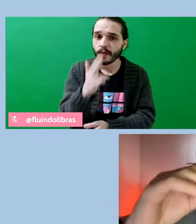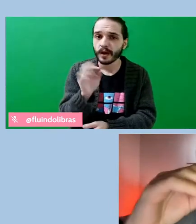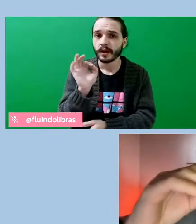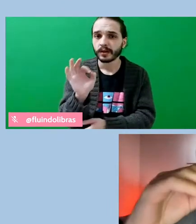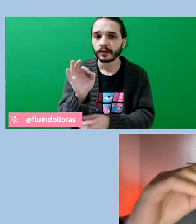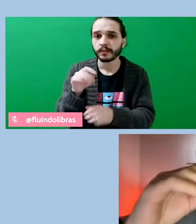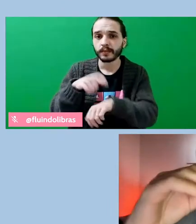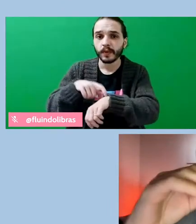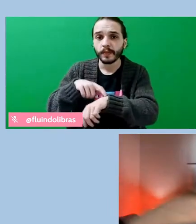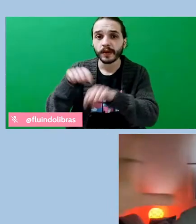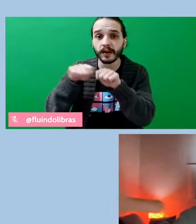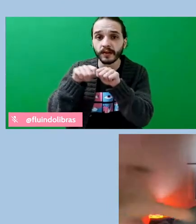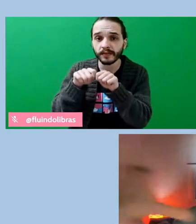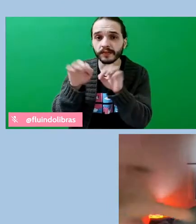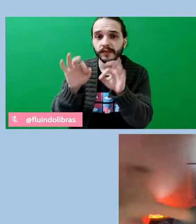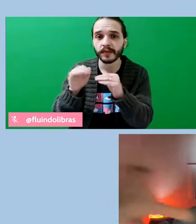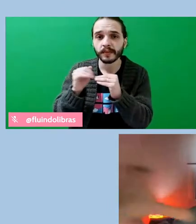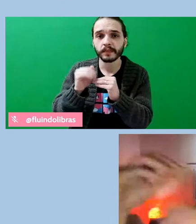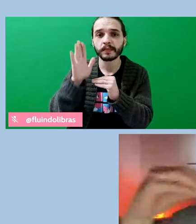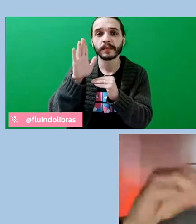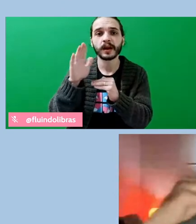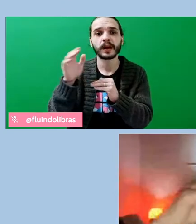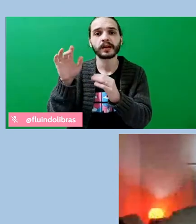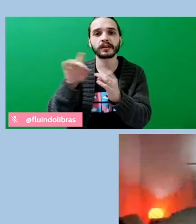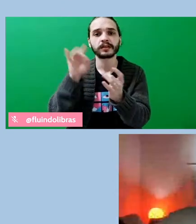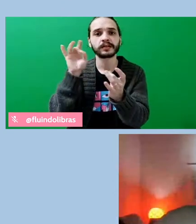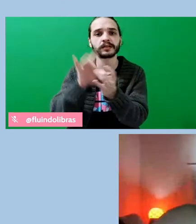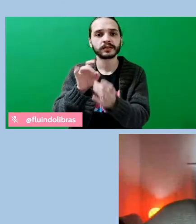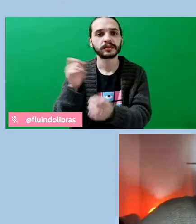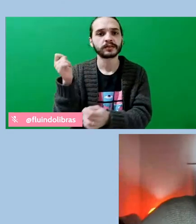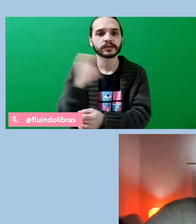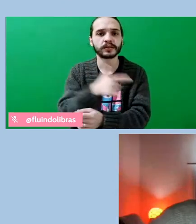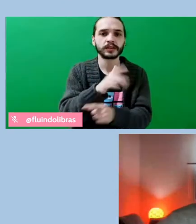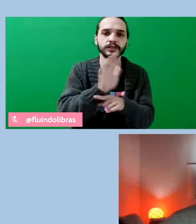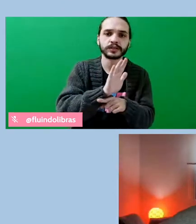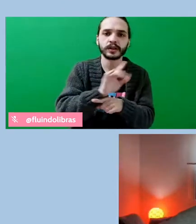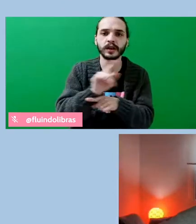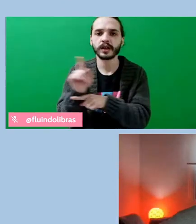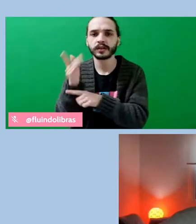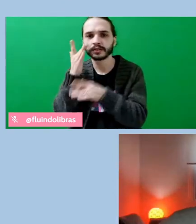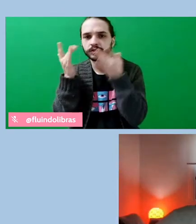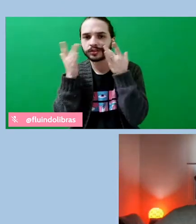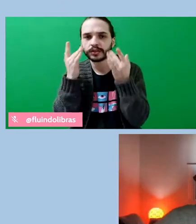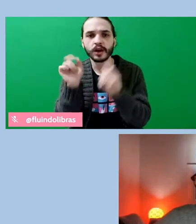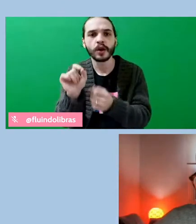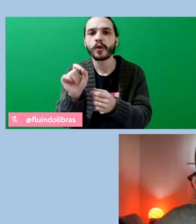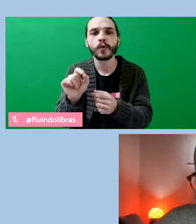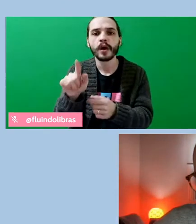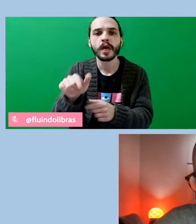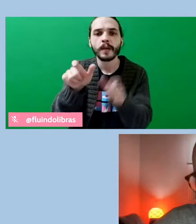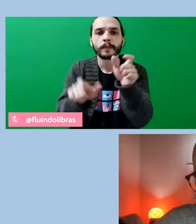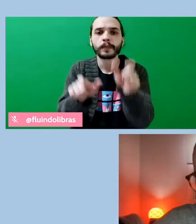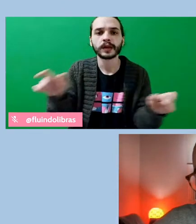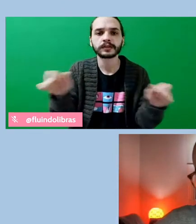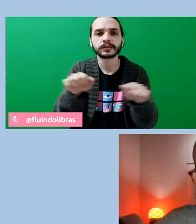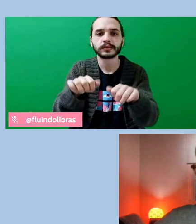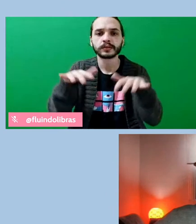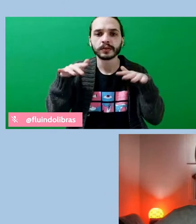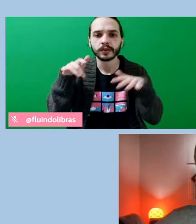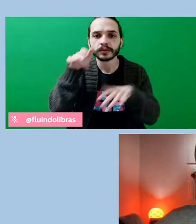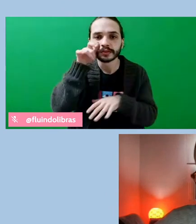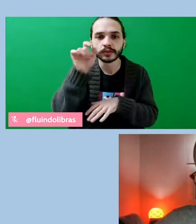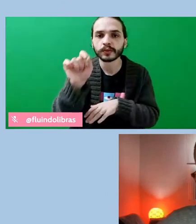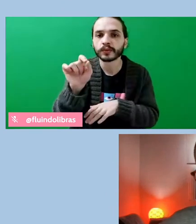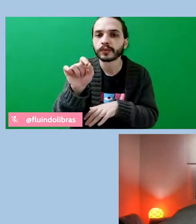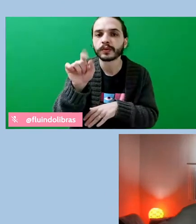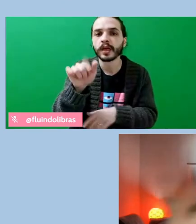que mais muda, mais do que é teatro, a mente, quem você faz e para que você faz, que formato que ele tem, né? É isso que vai